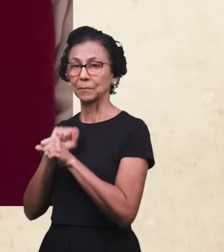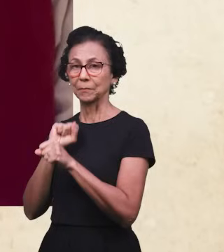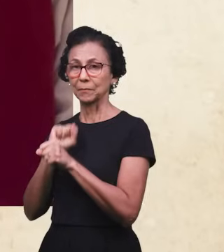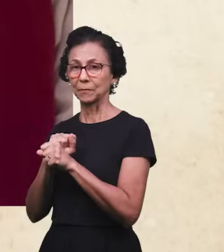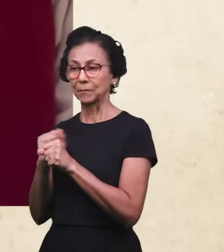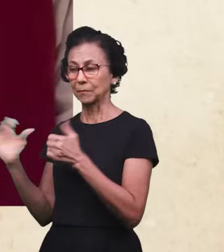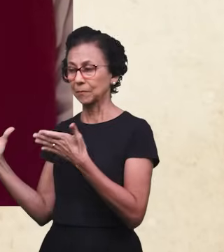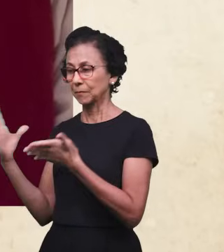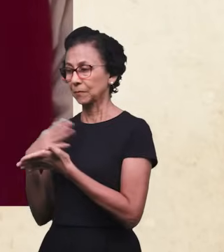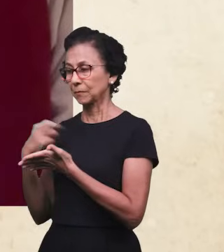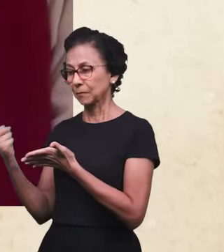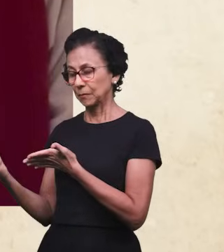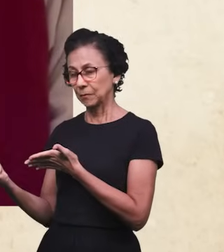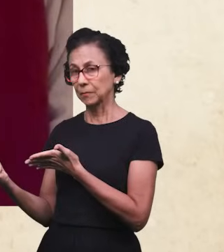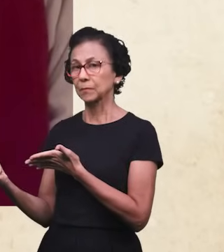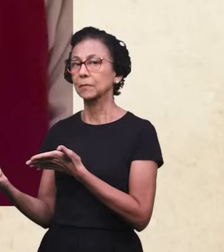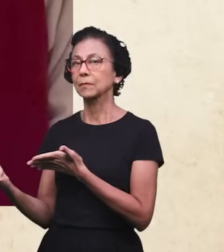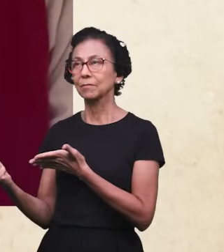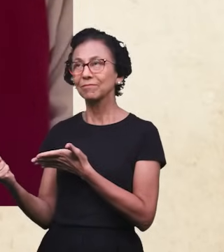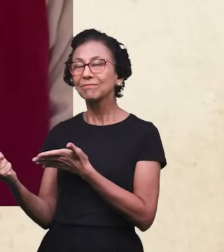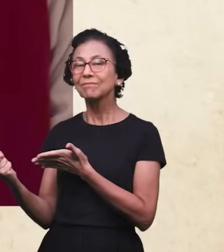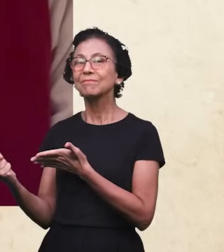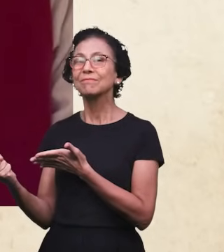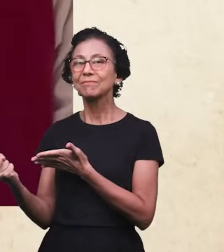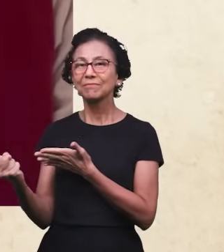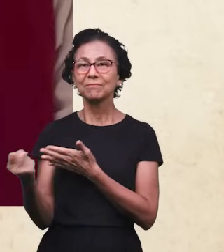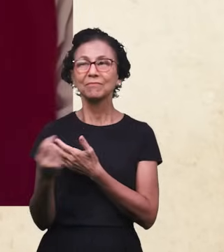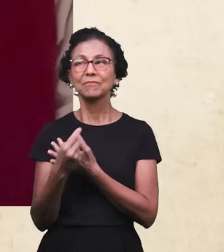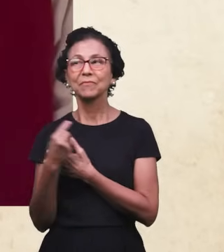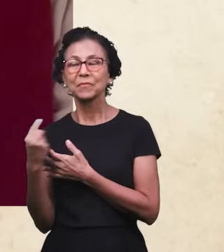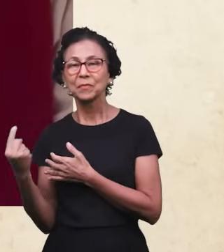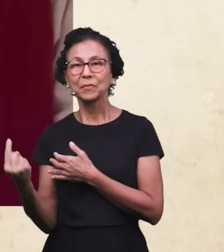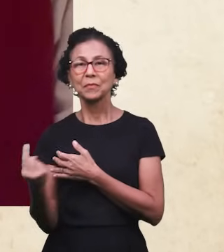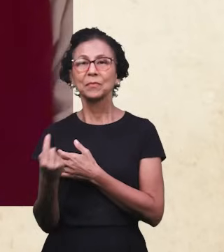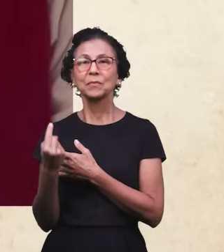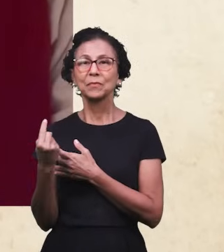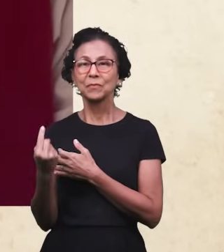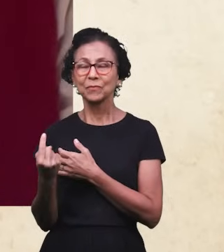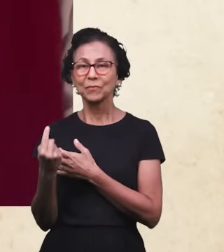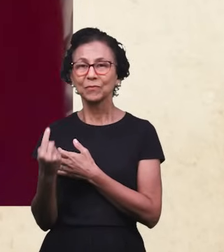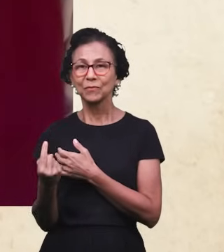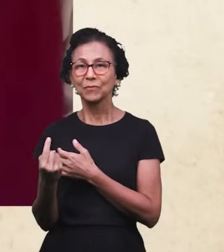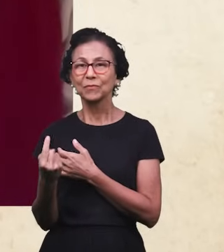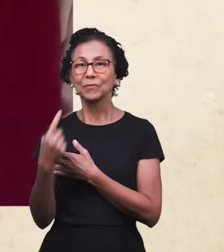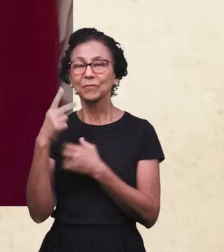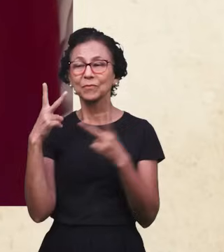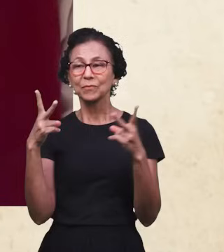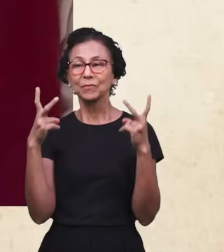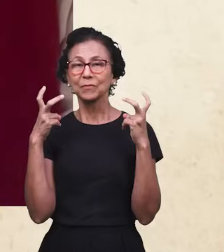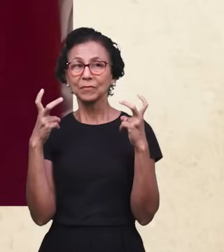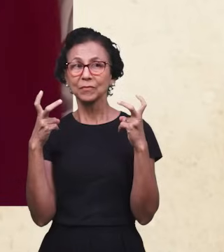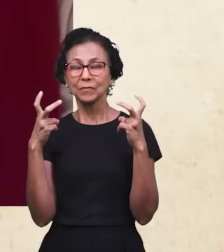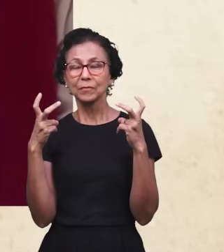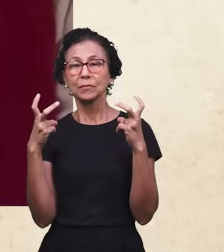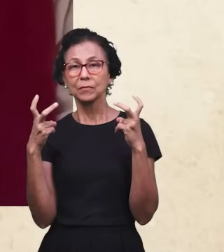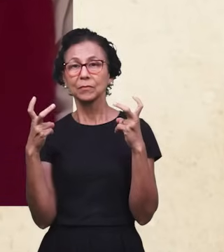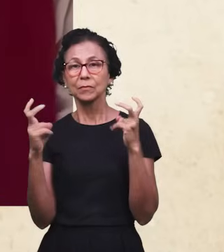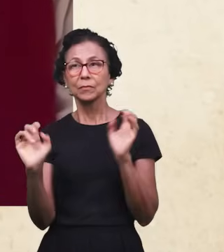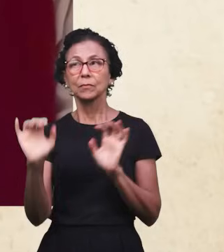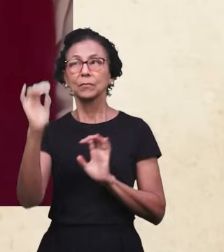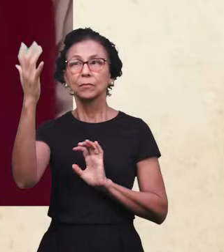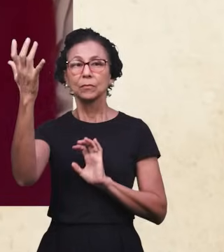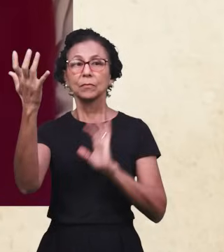arrebatamento, nós temos recebido, o Senhor tem feito e tem dado muitos sinais e